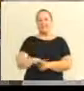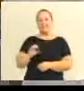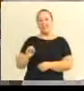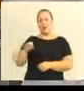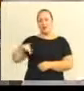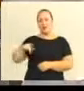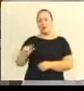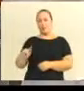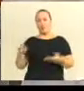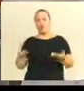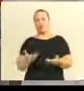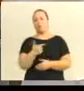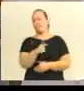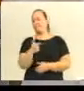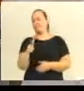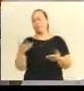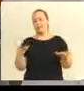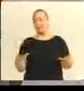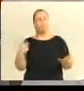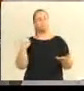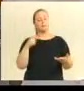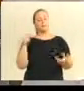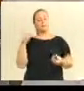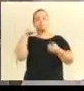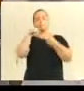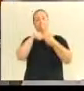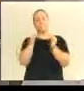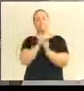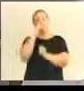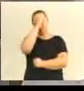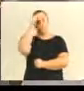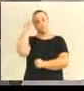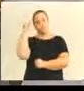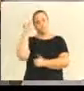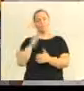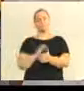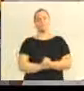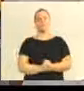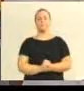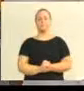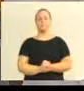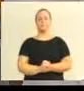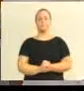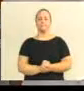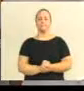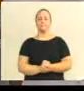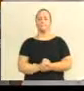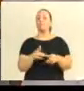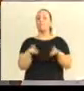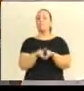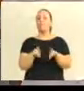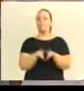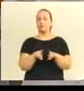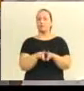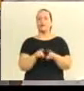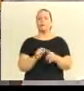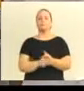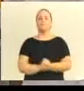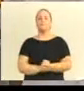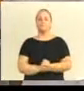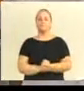é viabilizar o atendimento às crianças daquela comunidade por fim aqui a gente ouviu a questão aqui do time